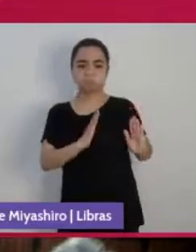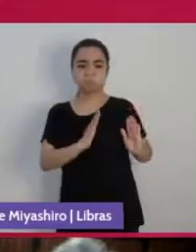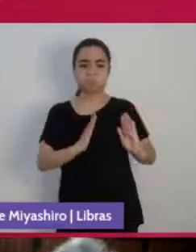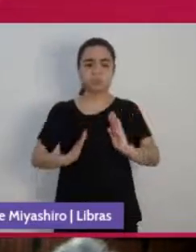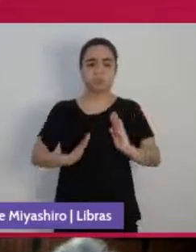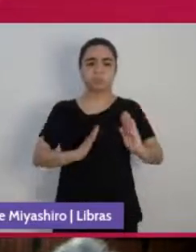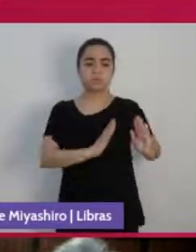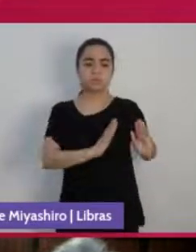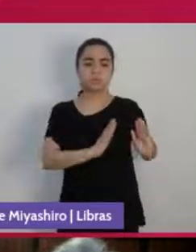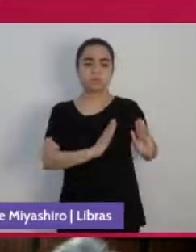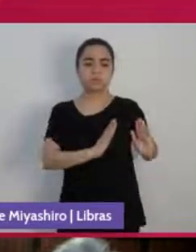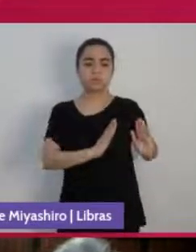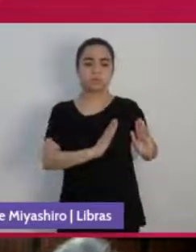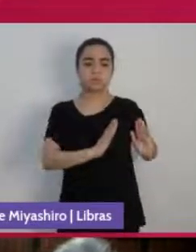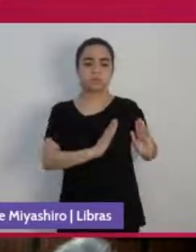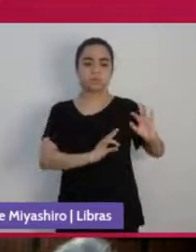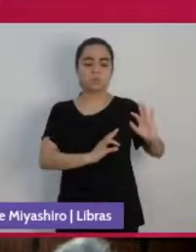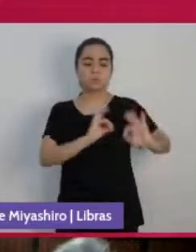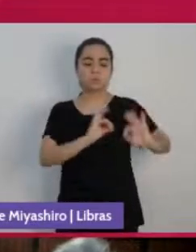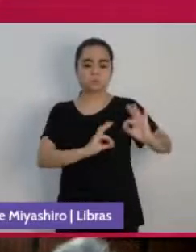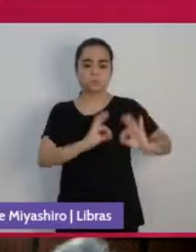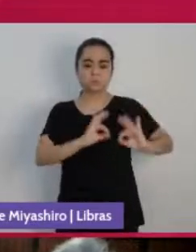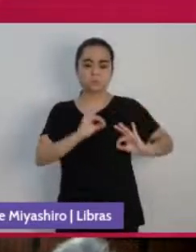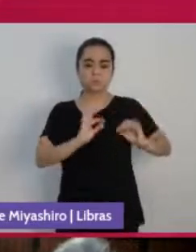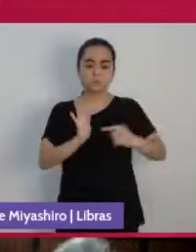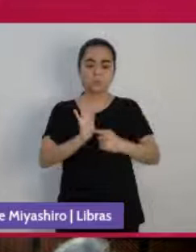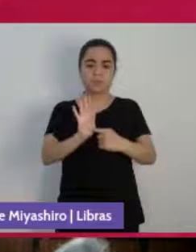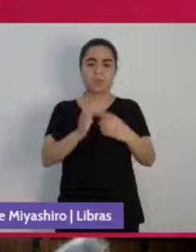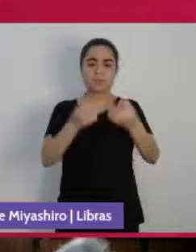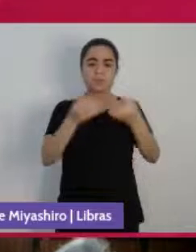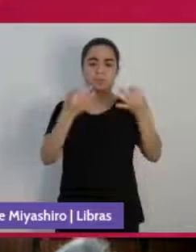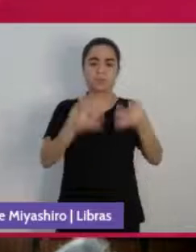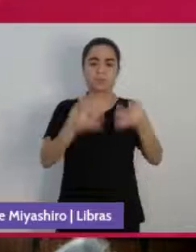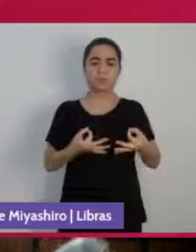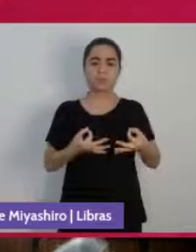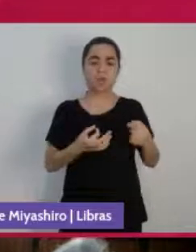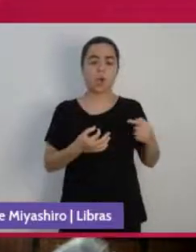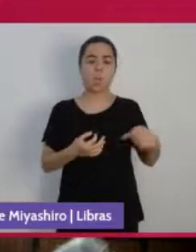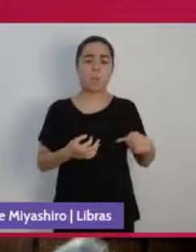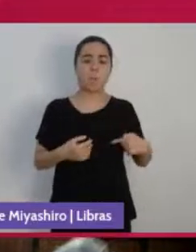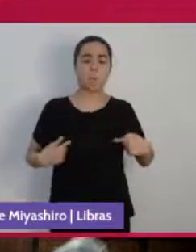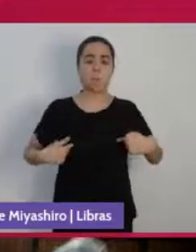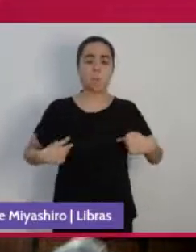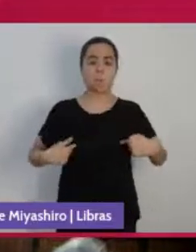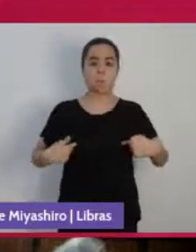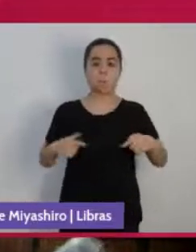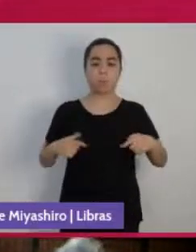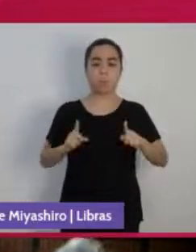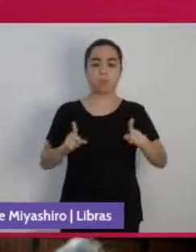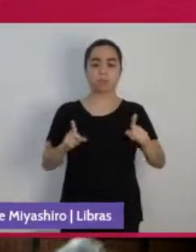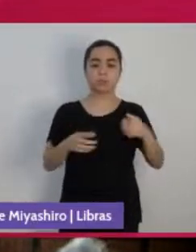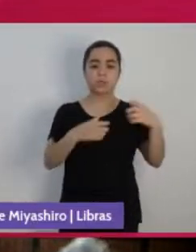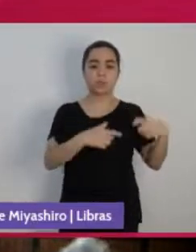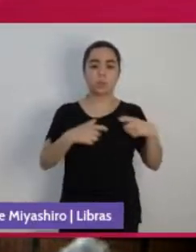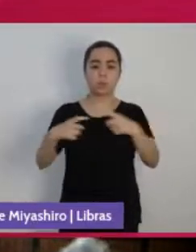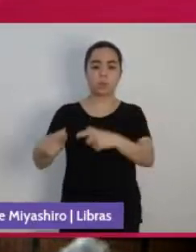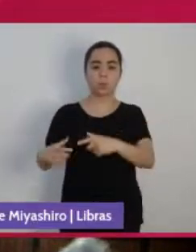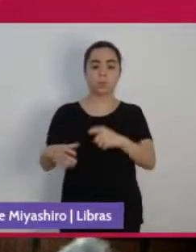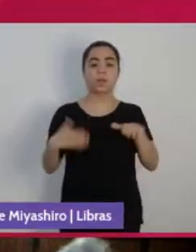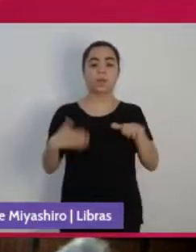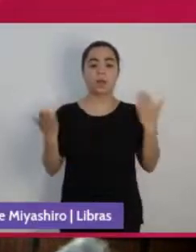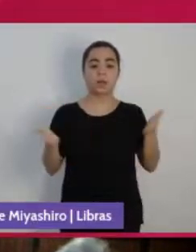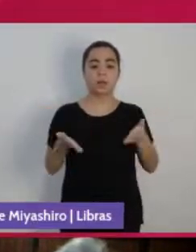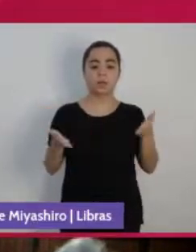peitoral bem aparecendo bem, esse pontinho aqui mostrando onde está o mamilo, agora sim, e